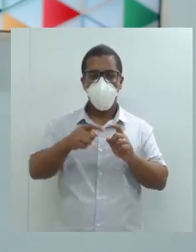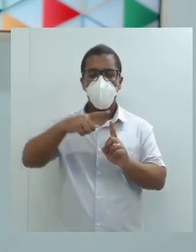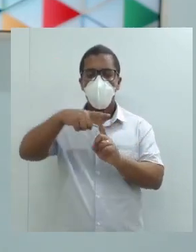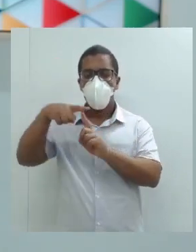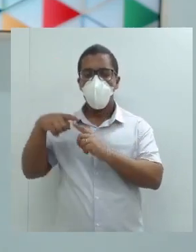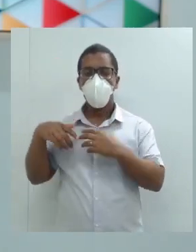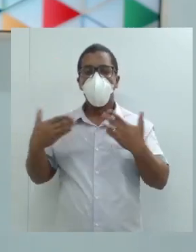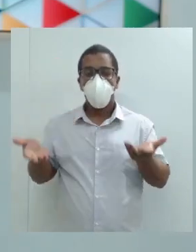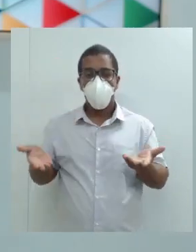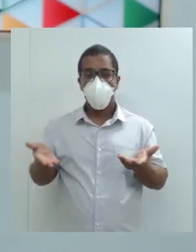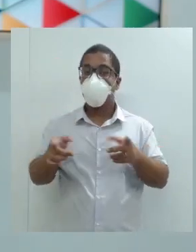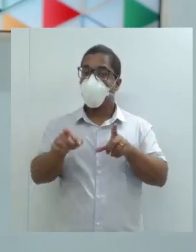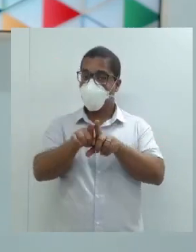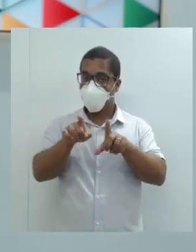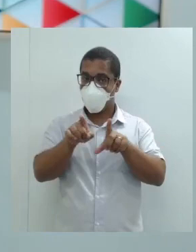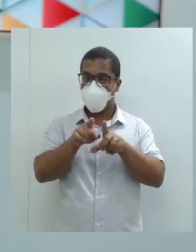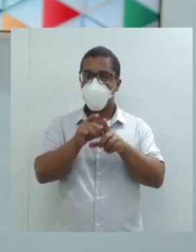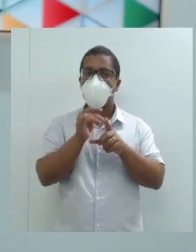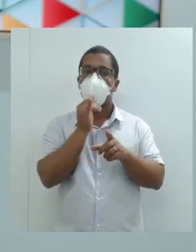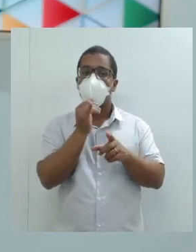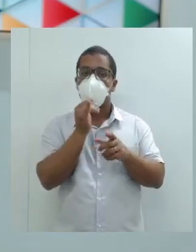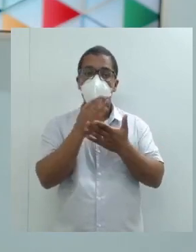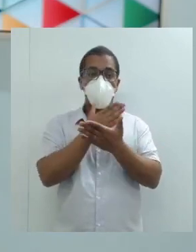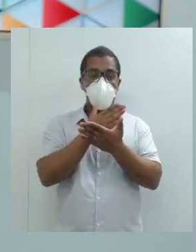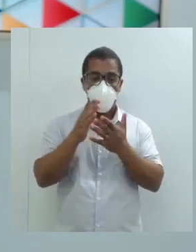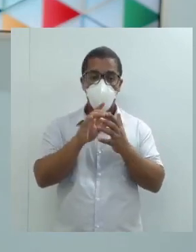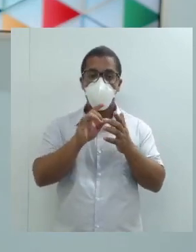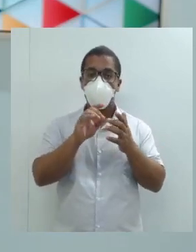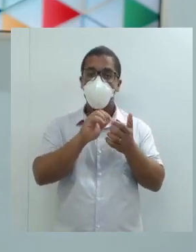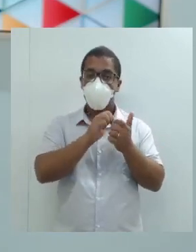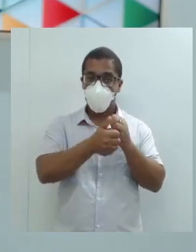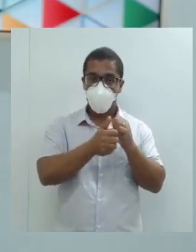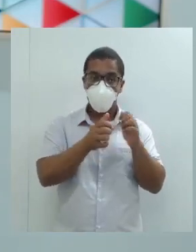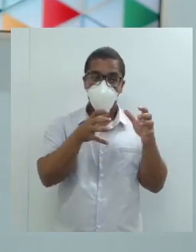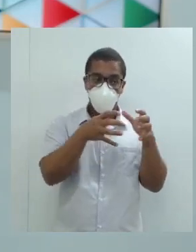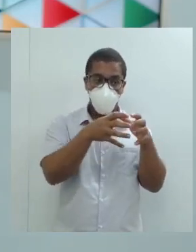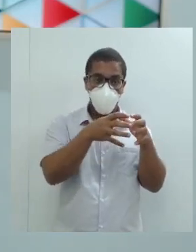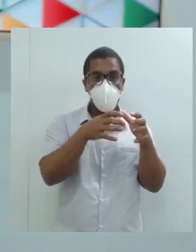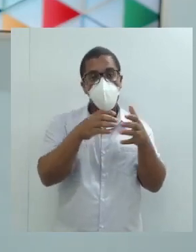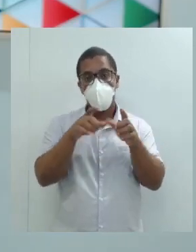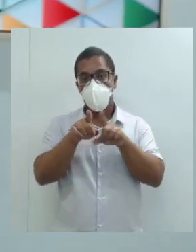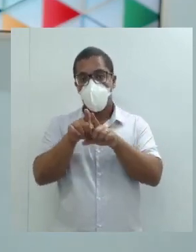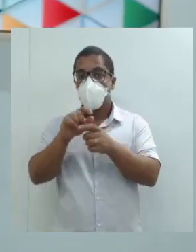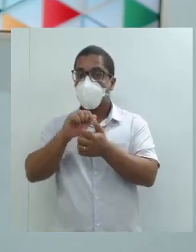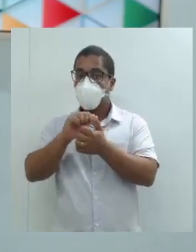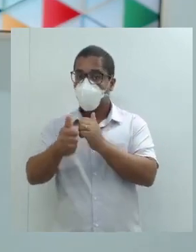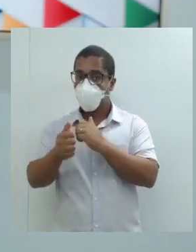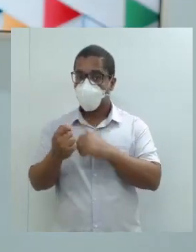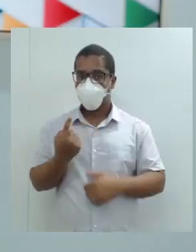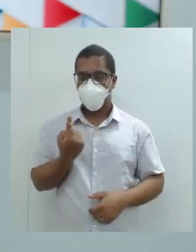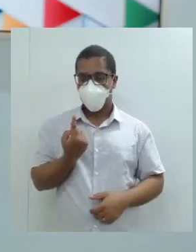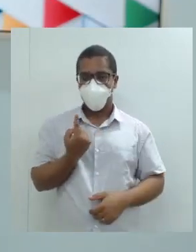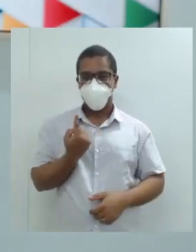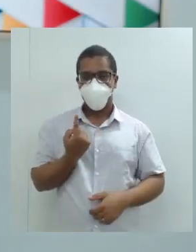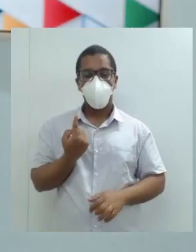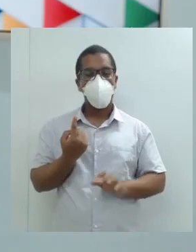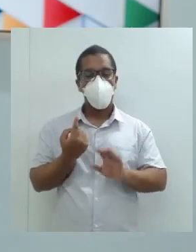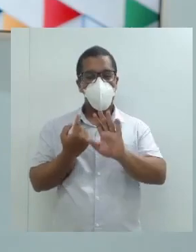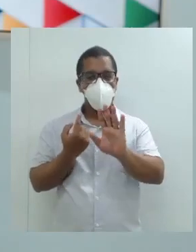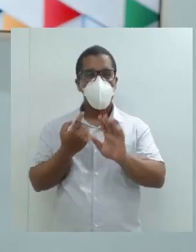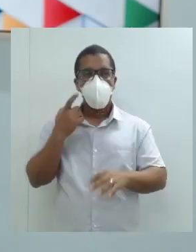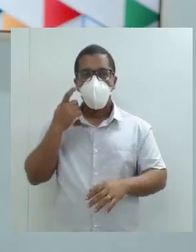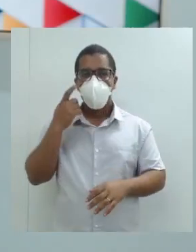também uns exemplos de esportes coletivos e esportes individuais. Vamos lá?